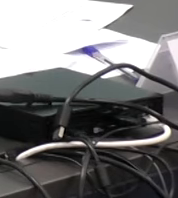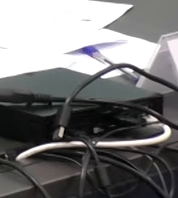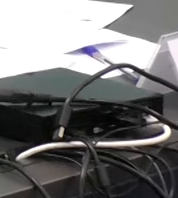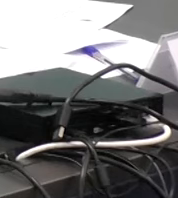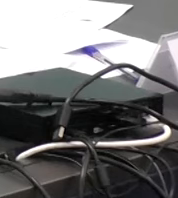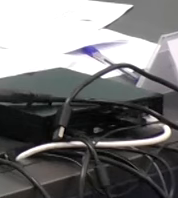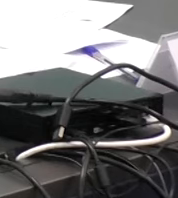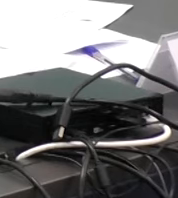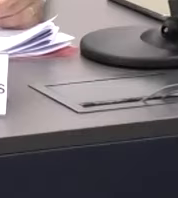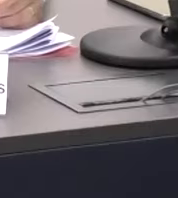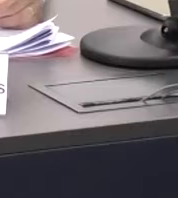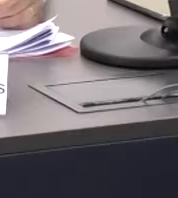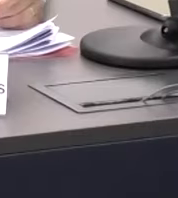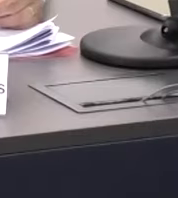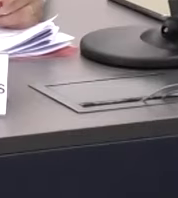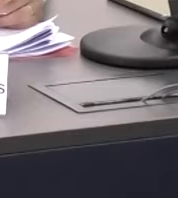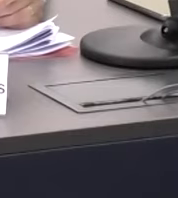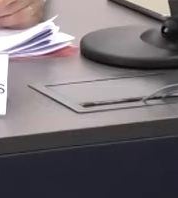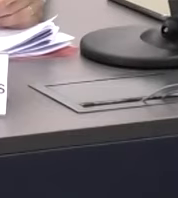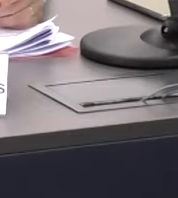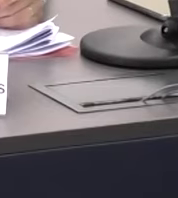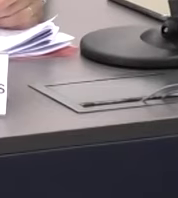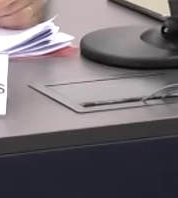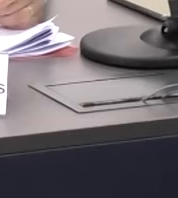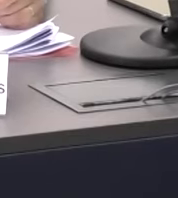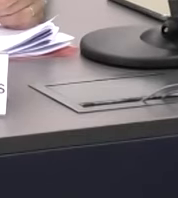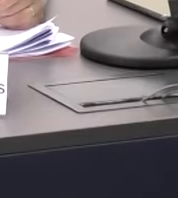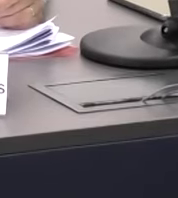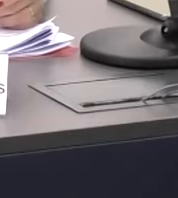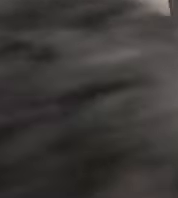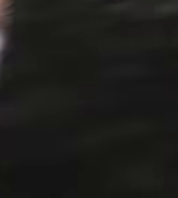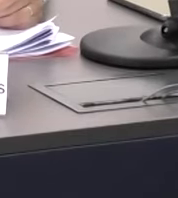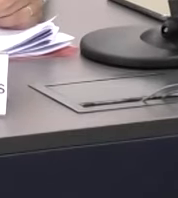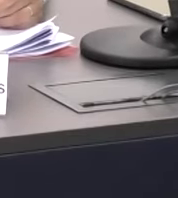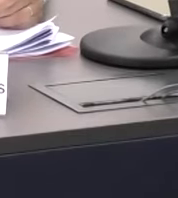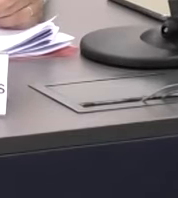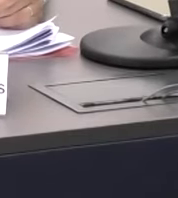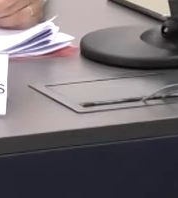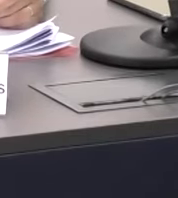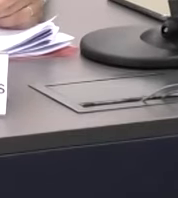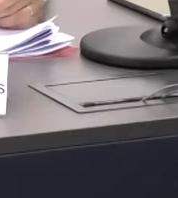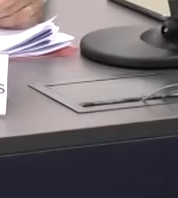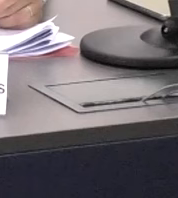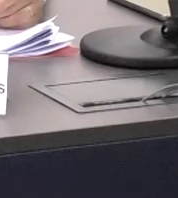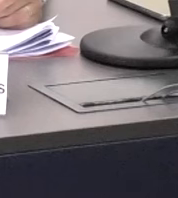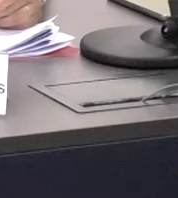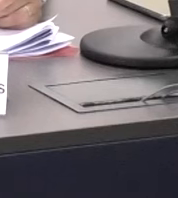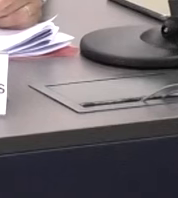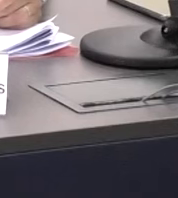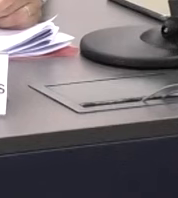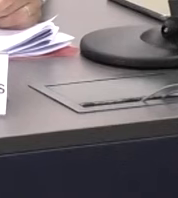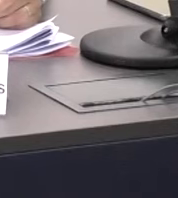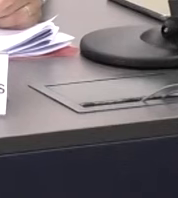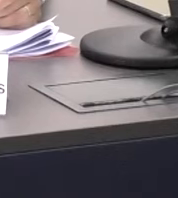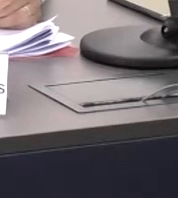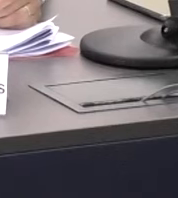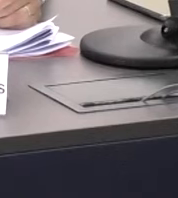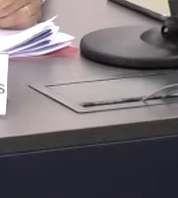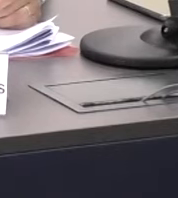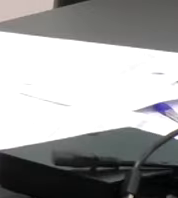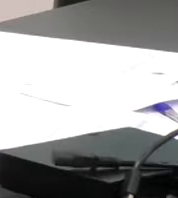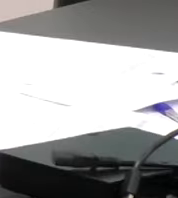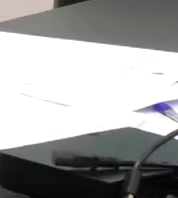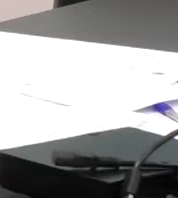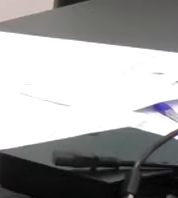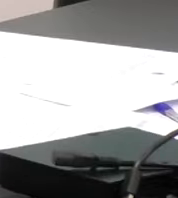crime Possivelmente está na rua continuando a cometer o mesmo crime então e é um